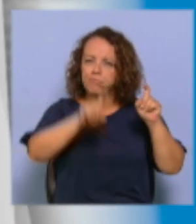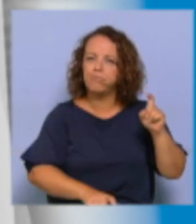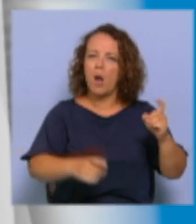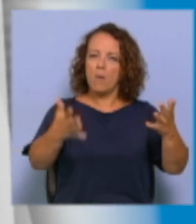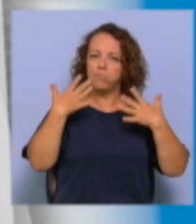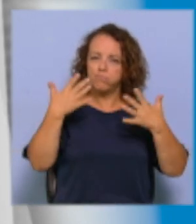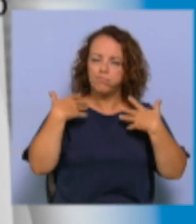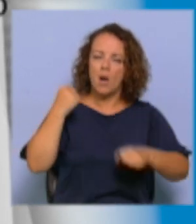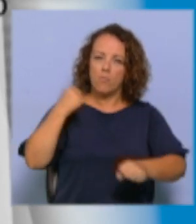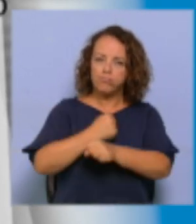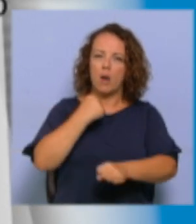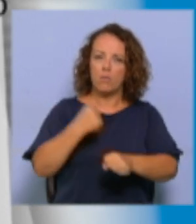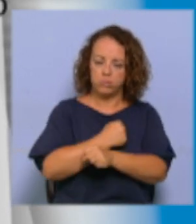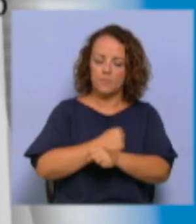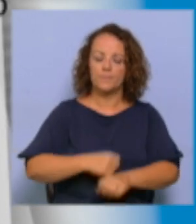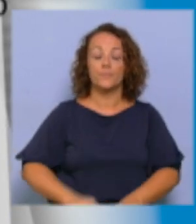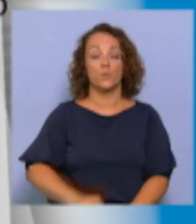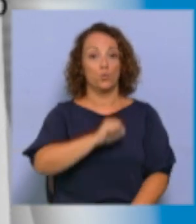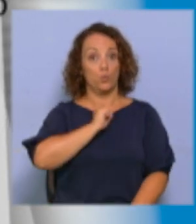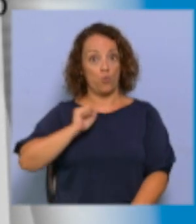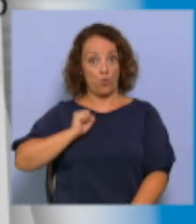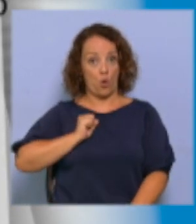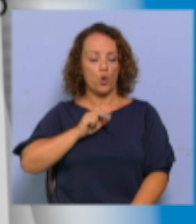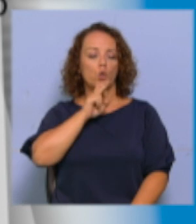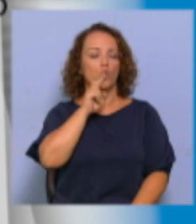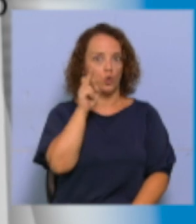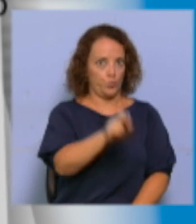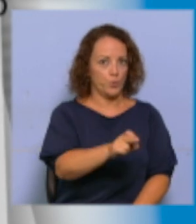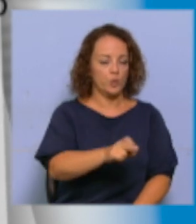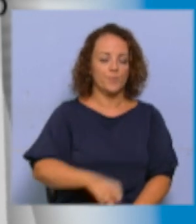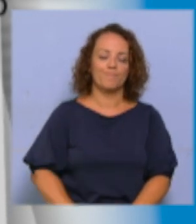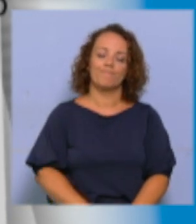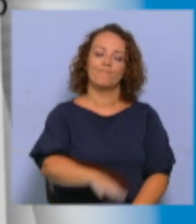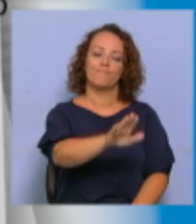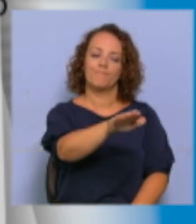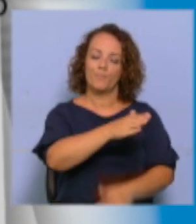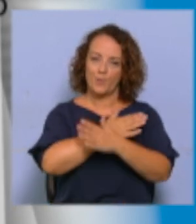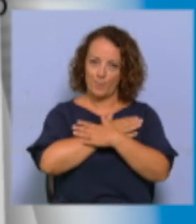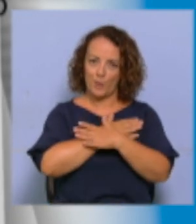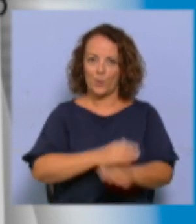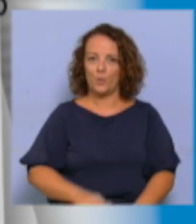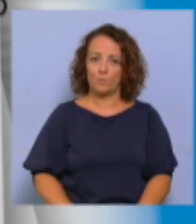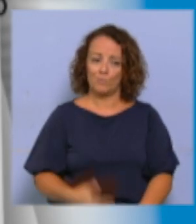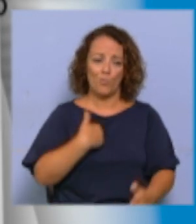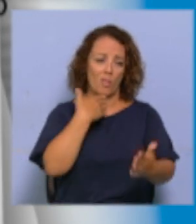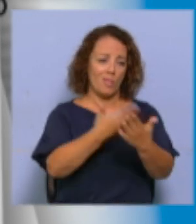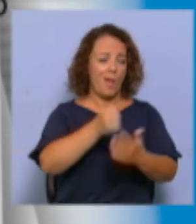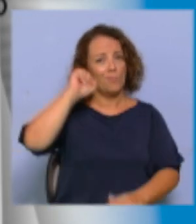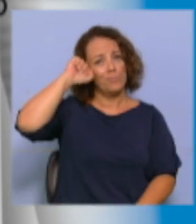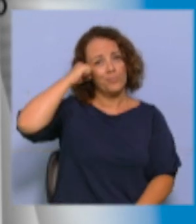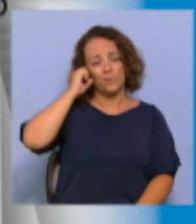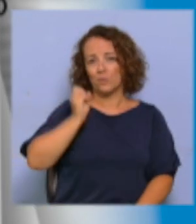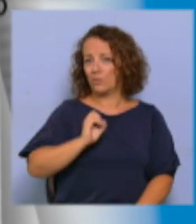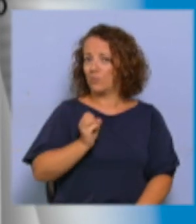calor. Mas o proprietário respondeu a um deles: Amigo, em nada te prejudico. Não foi